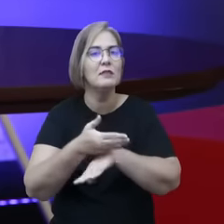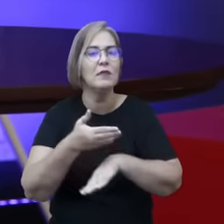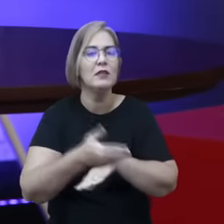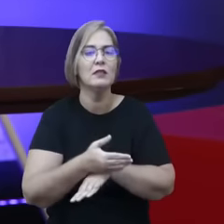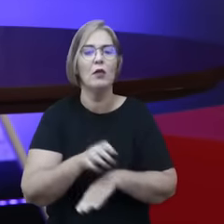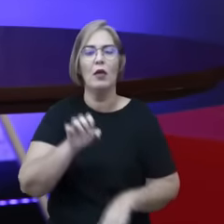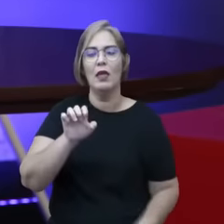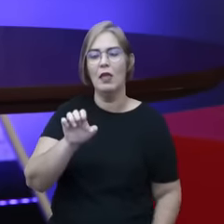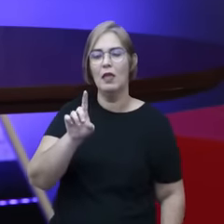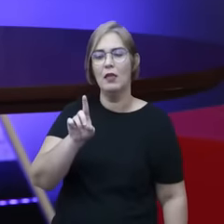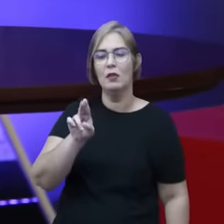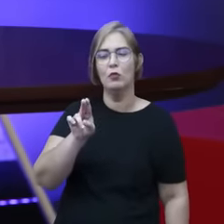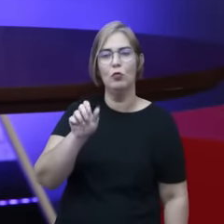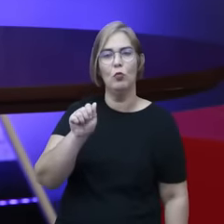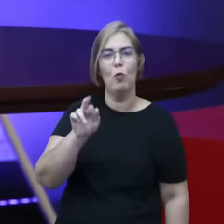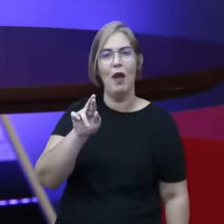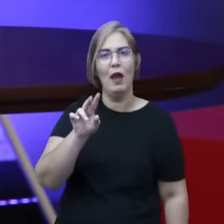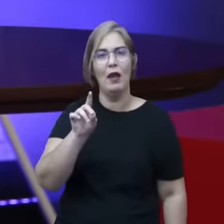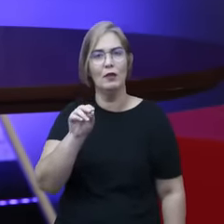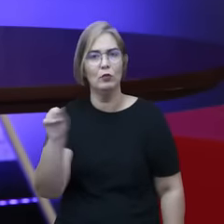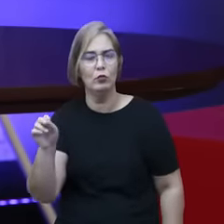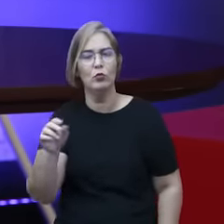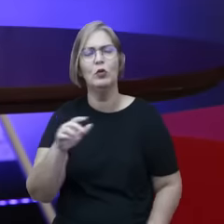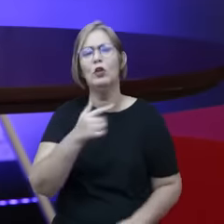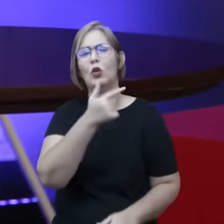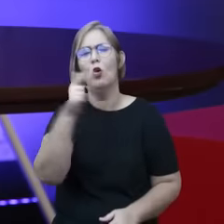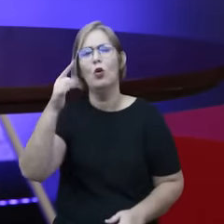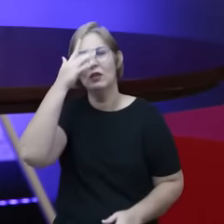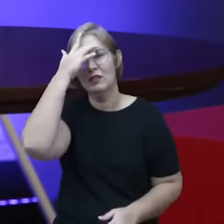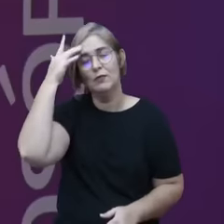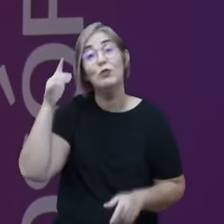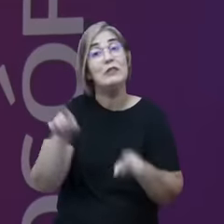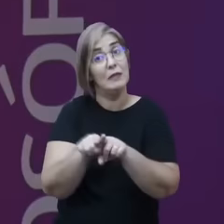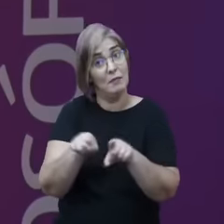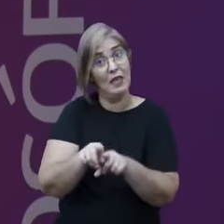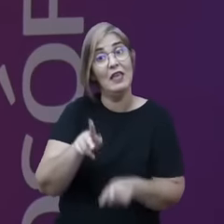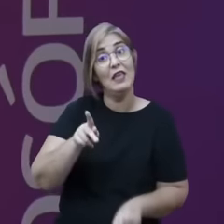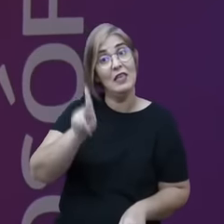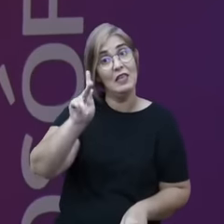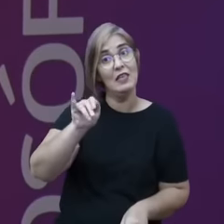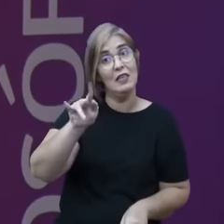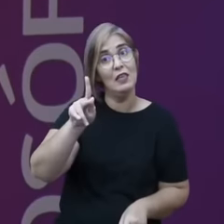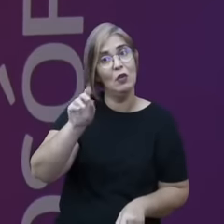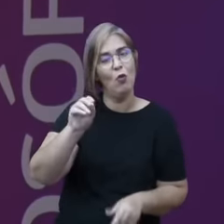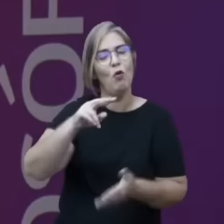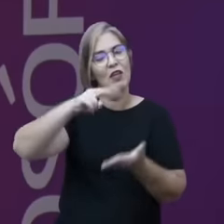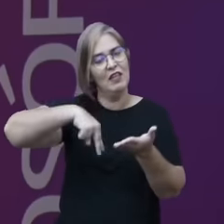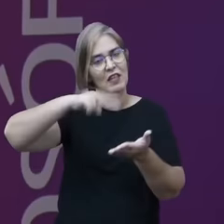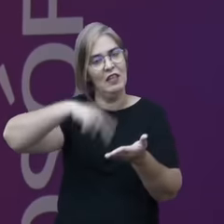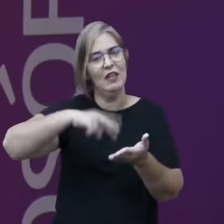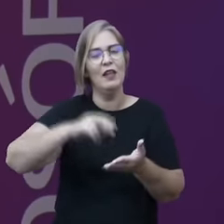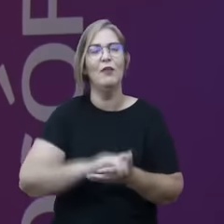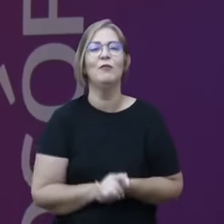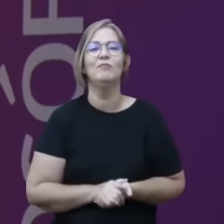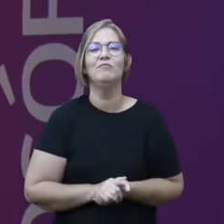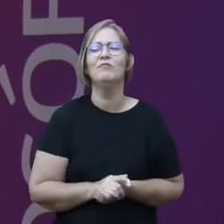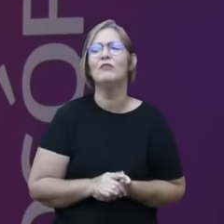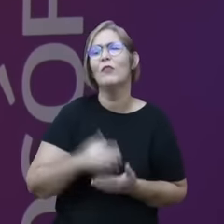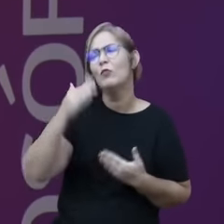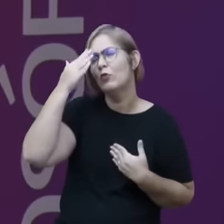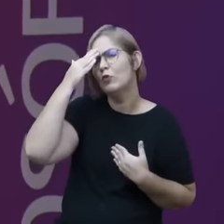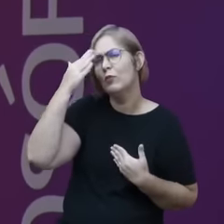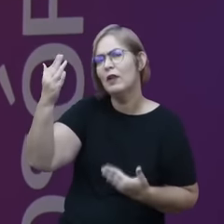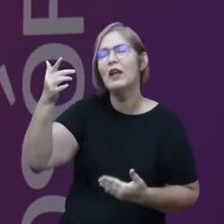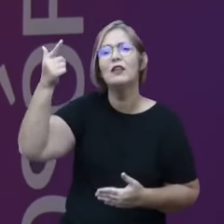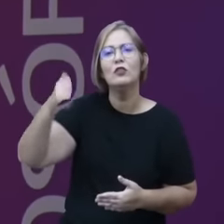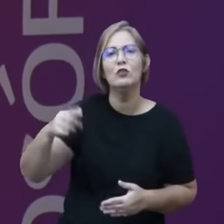Garatos, ao Gacóoia e ao Kiko também que eh fez as leituras, né? E Maurício, novamente, obrigado pelo pela